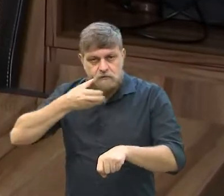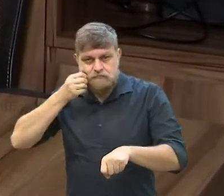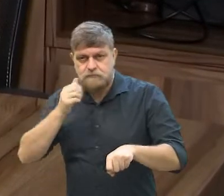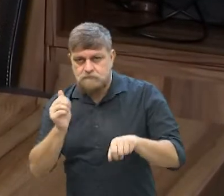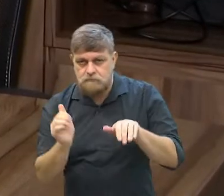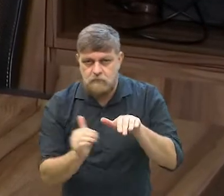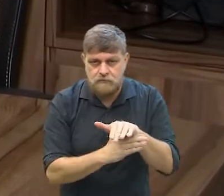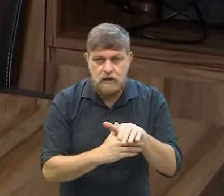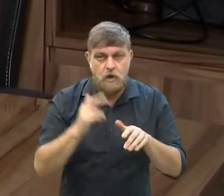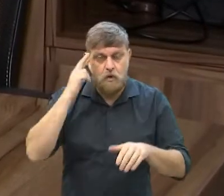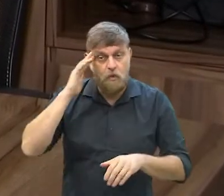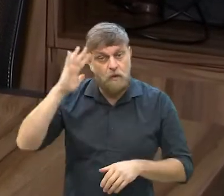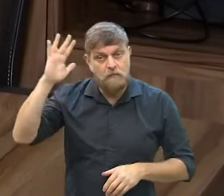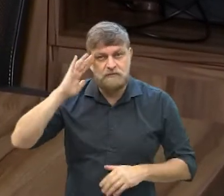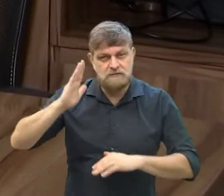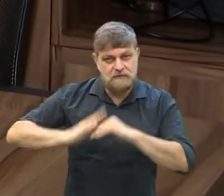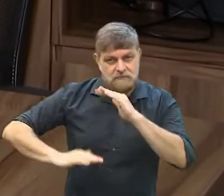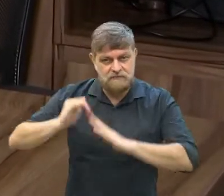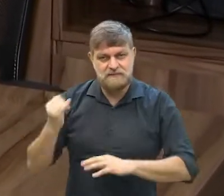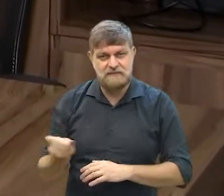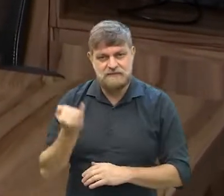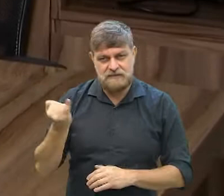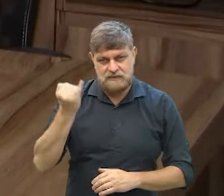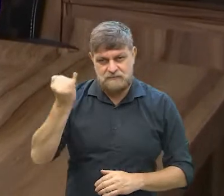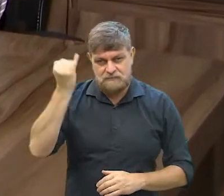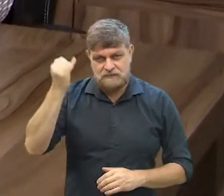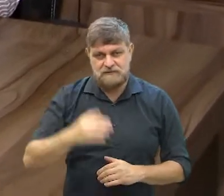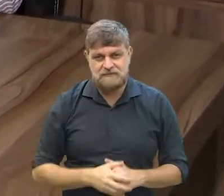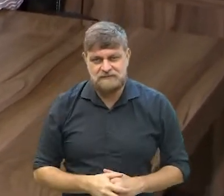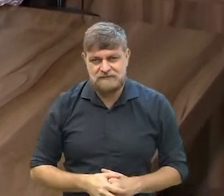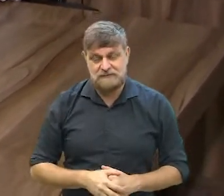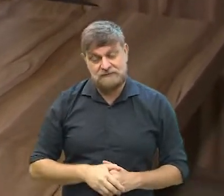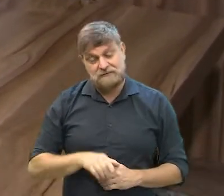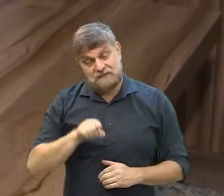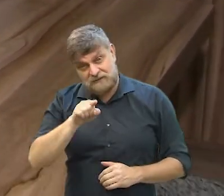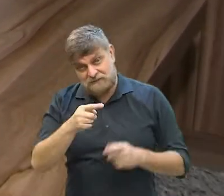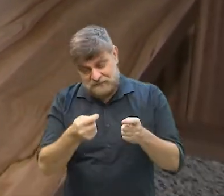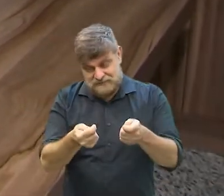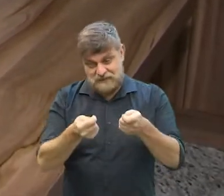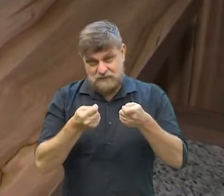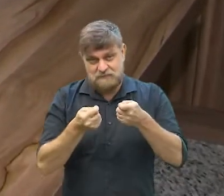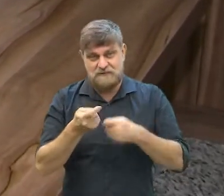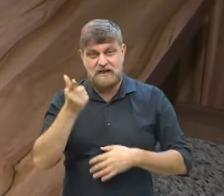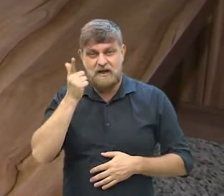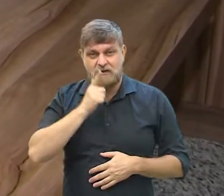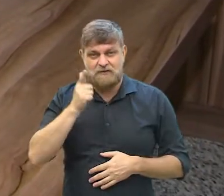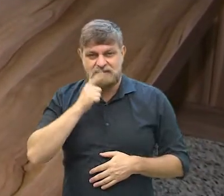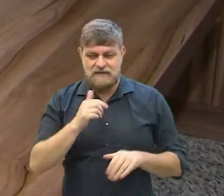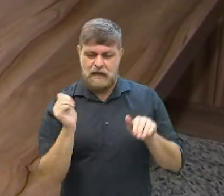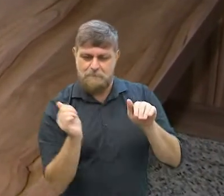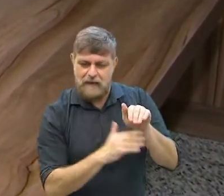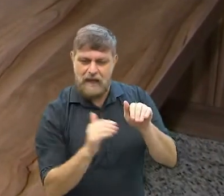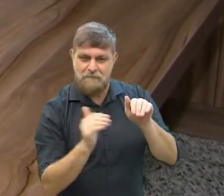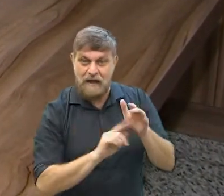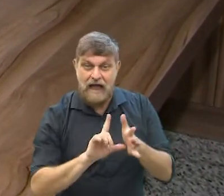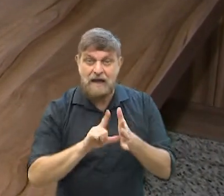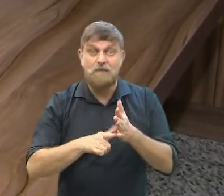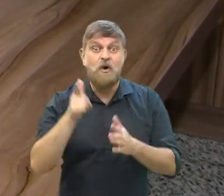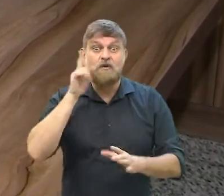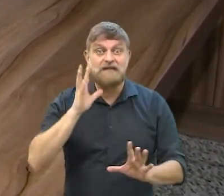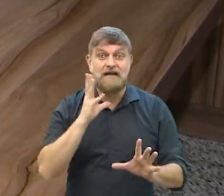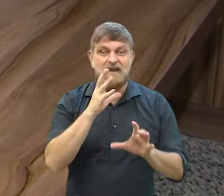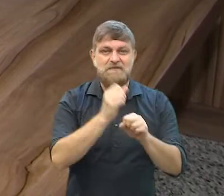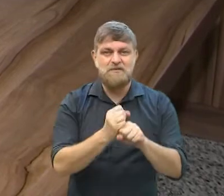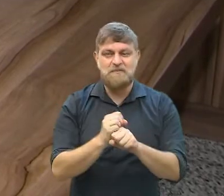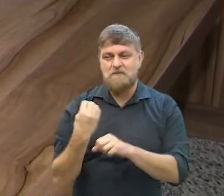ou para os seus sonhos. Isso é muito importante. Quem sabe com essa economia rende justamente uma viagem, assim que for